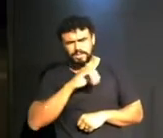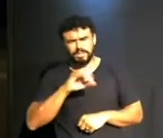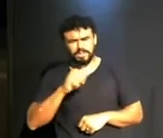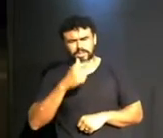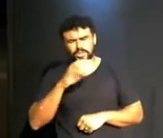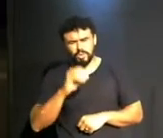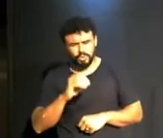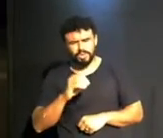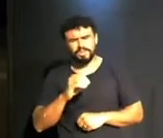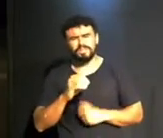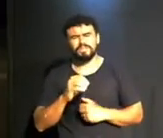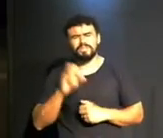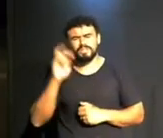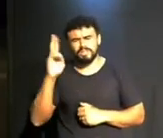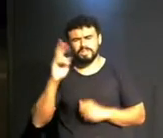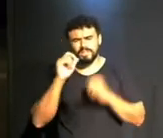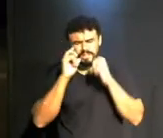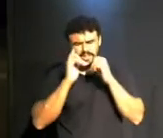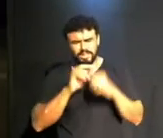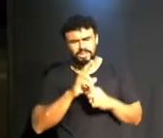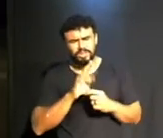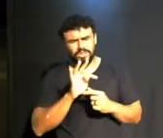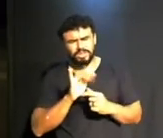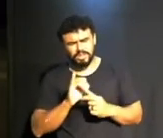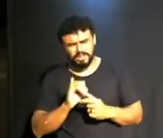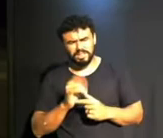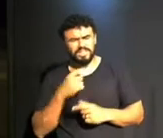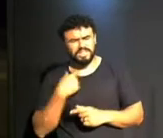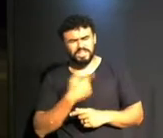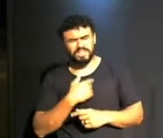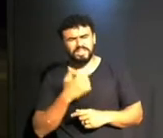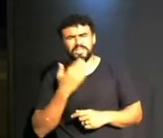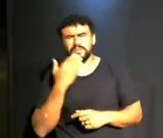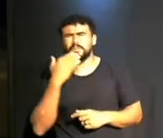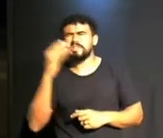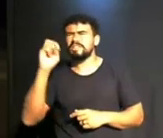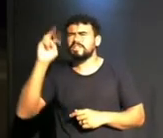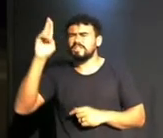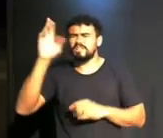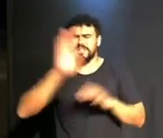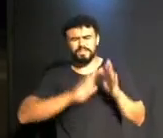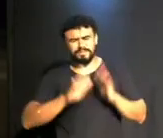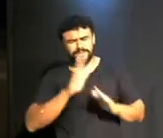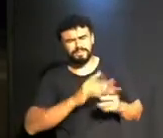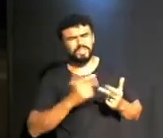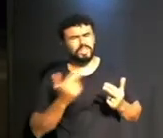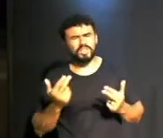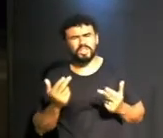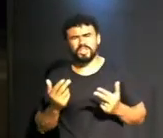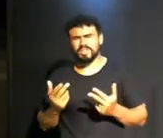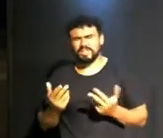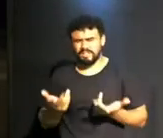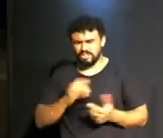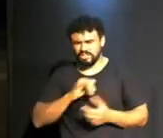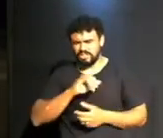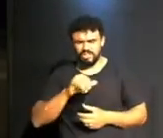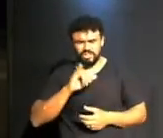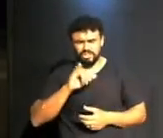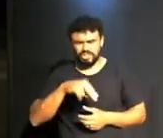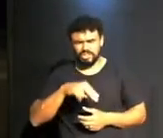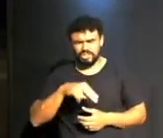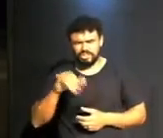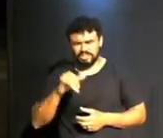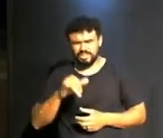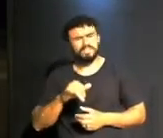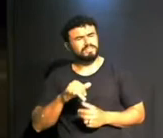Viena abençoado Deus naquela UTI E nós liberamos agora o cuidado do céu assim como o senhor fez com Jimmy essa semana